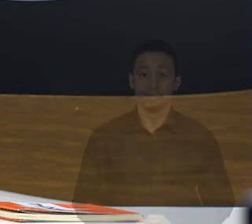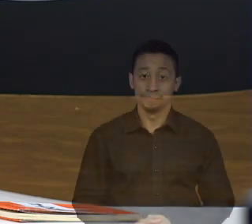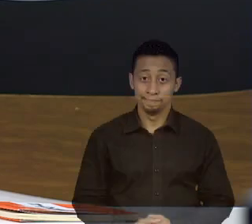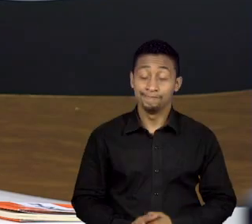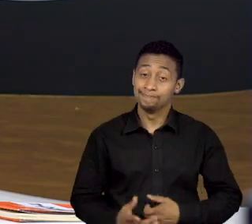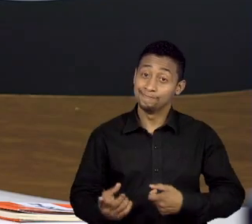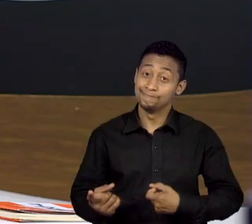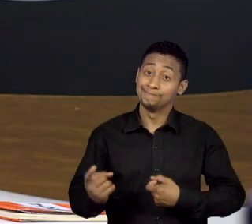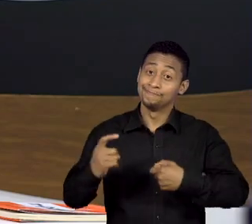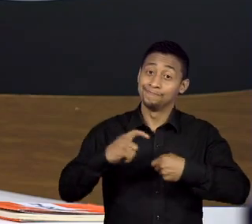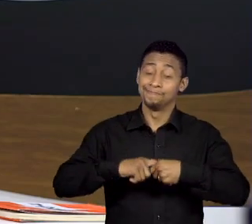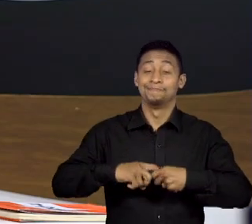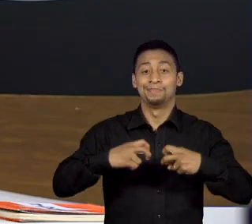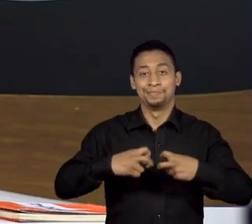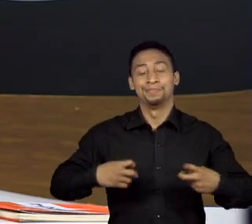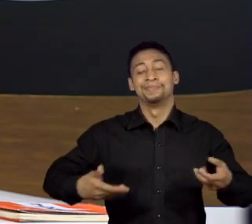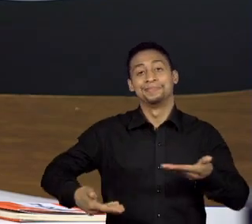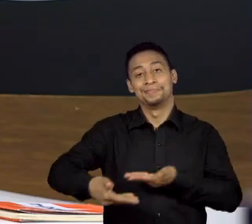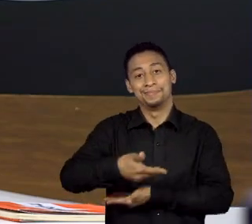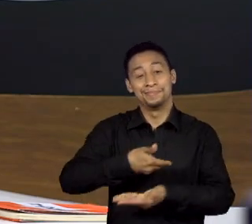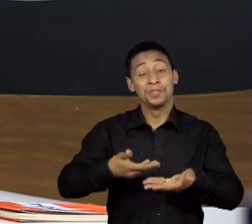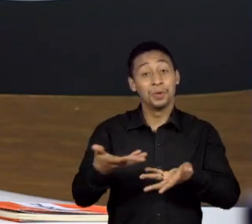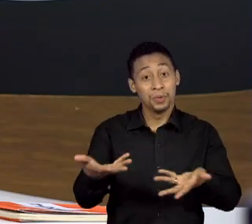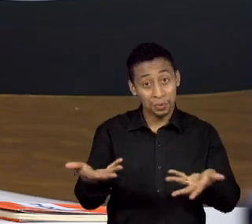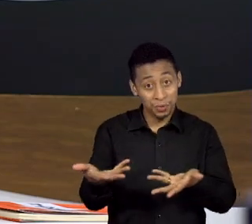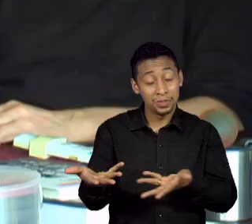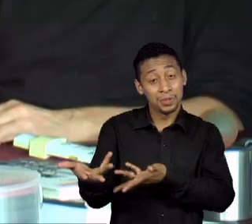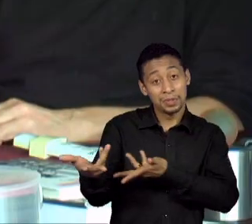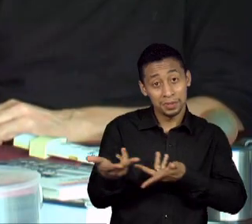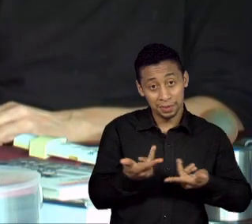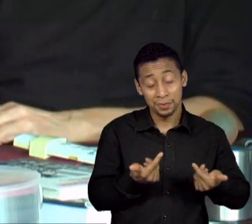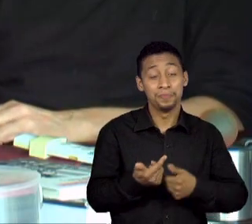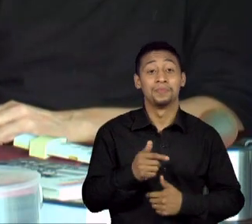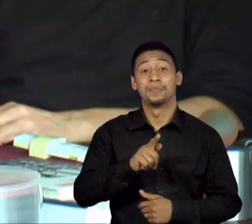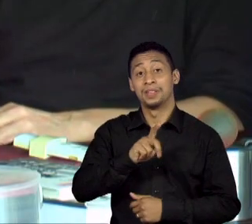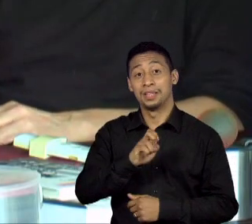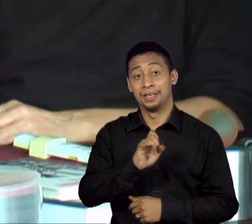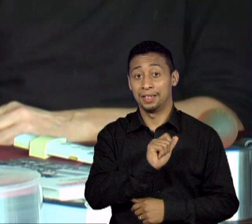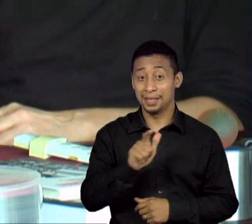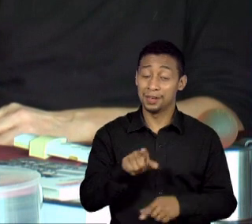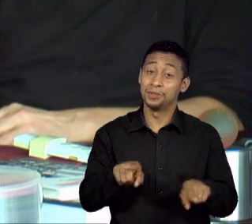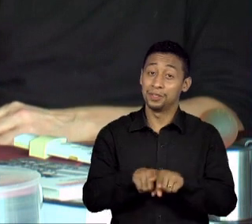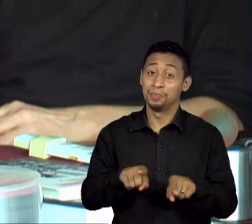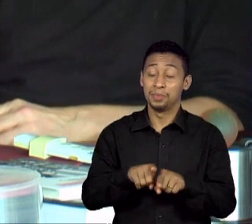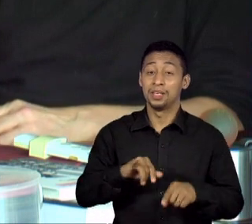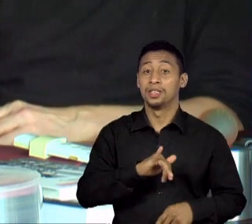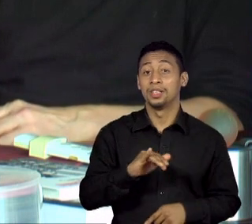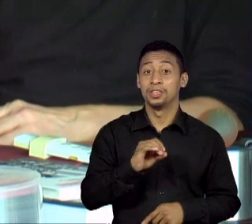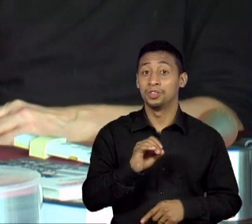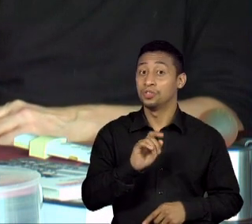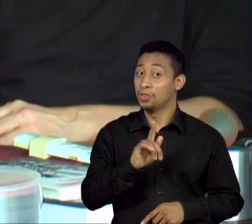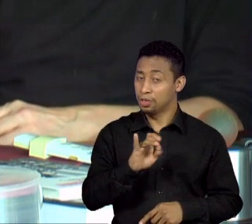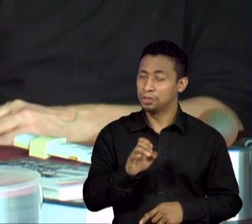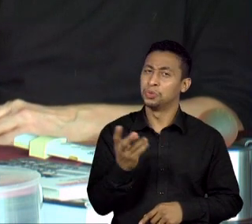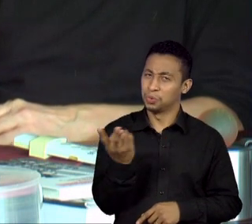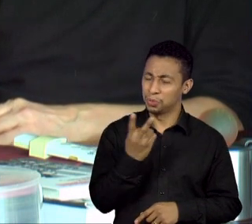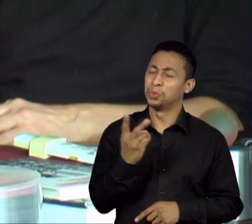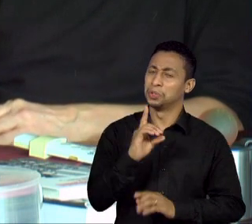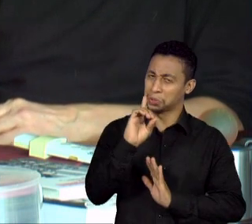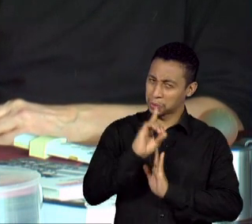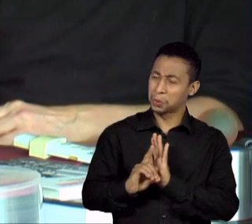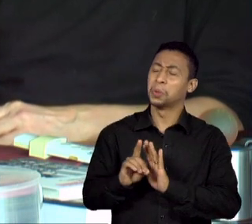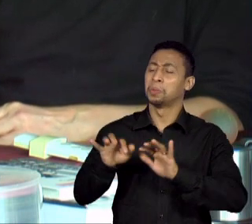Estamos de volta com o Roda Viva, que hoje recebe Guel Arraes e Jorge Furtado, parceiros, roteiristas e diretores. E a pergunta agora é